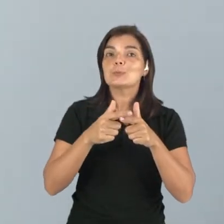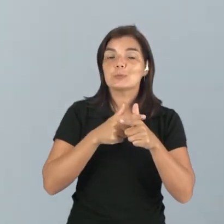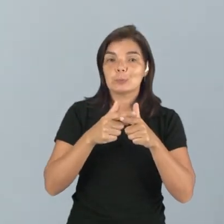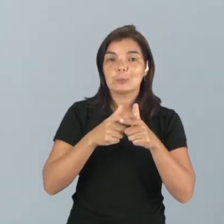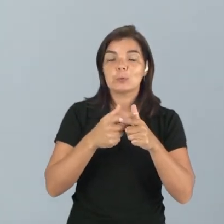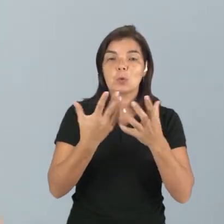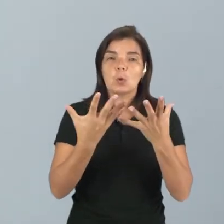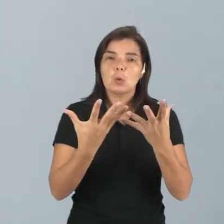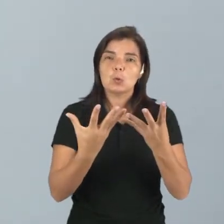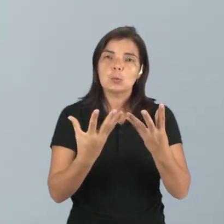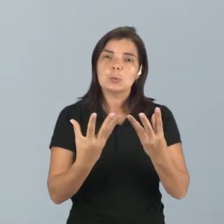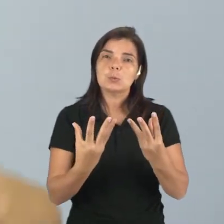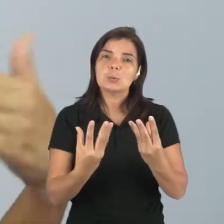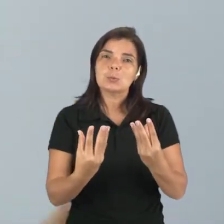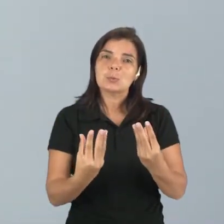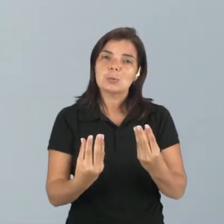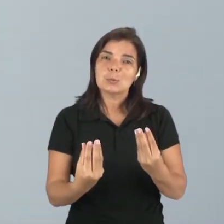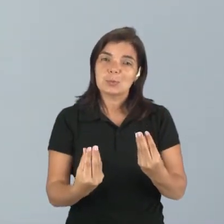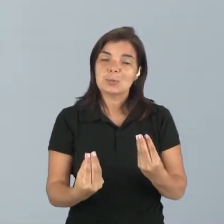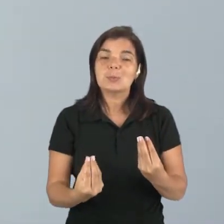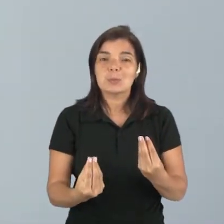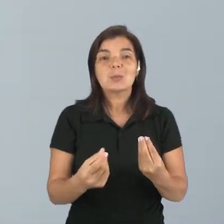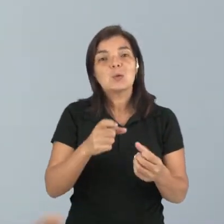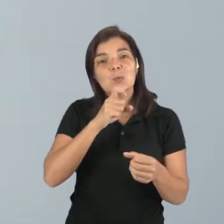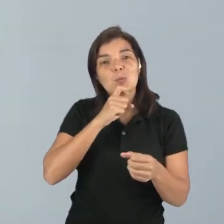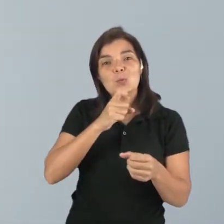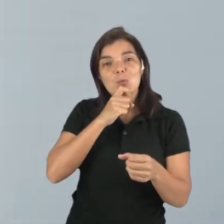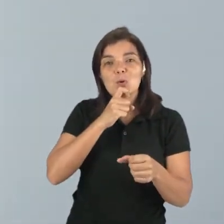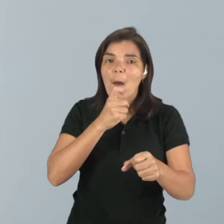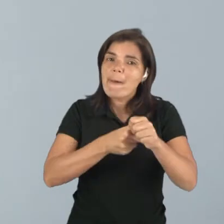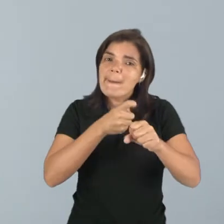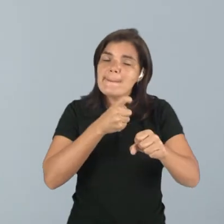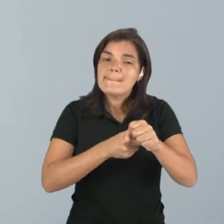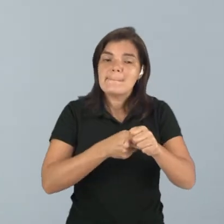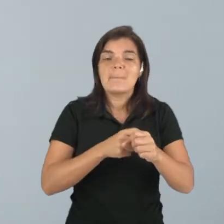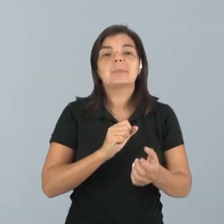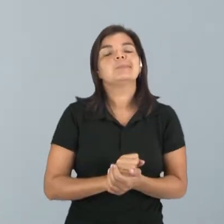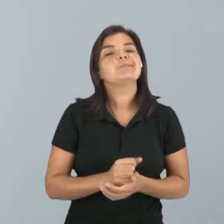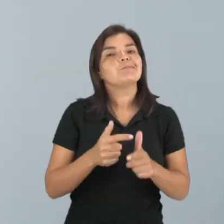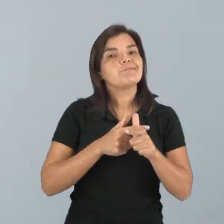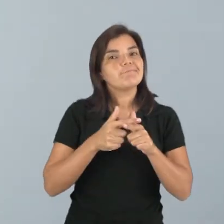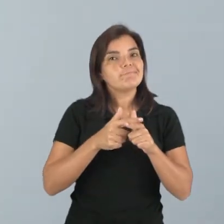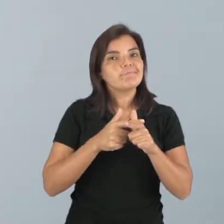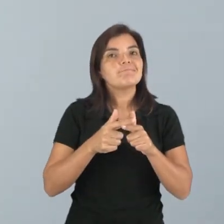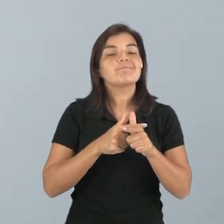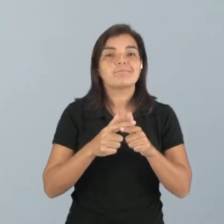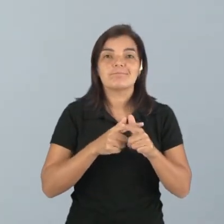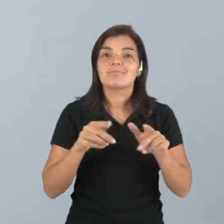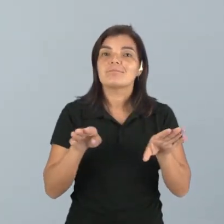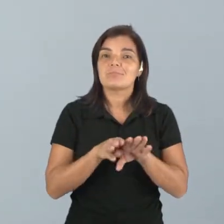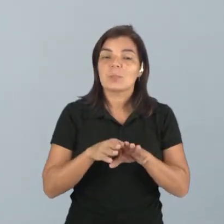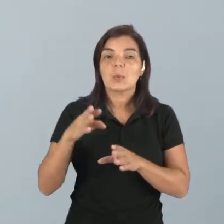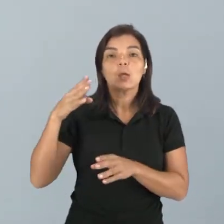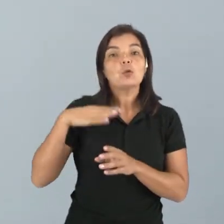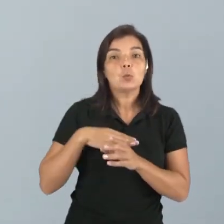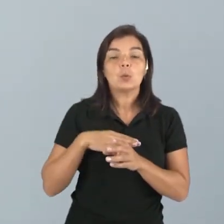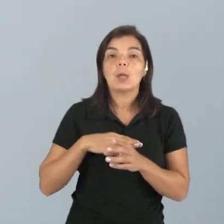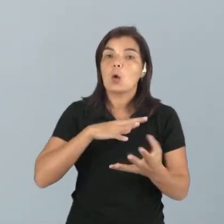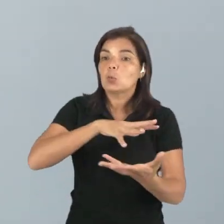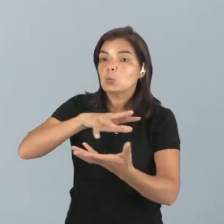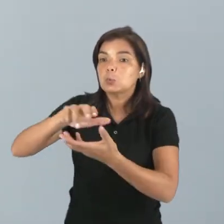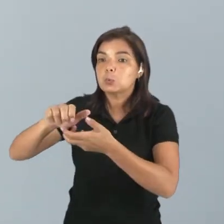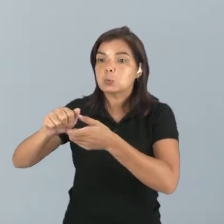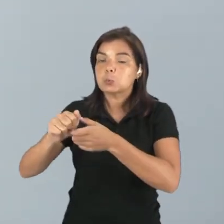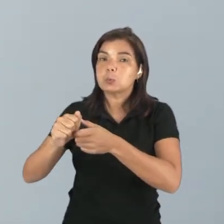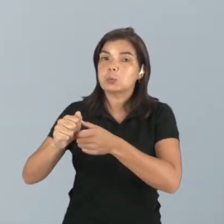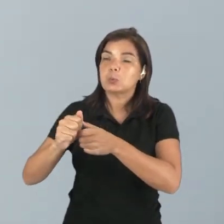o derretimento das calotas polares, por exemplo. E aí a gente vai ter as consequências do aquecimento global,